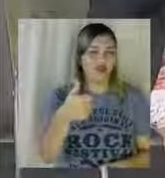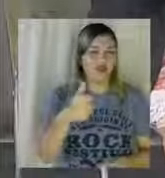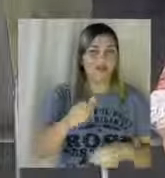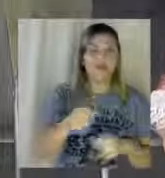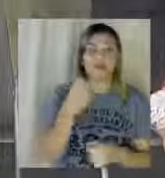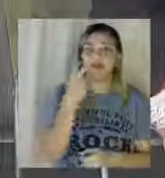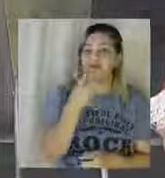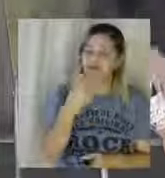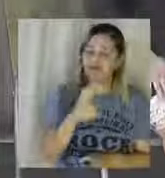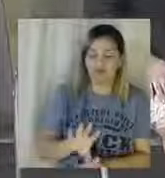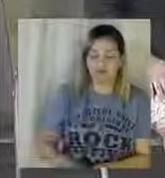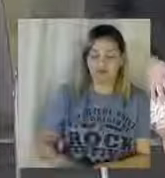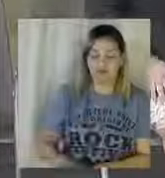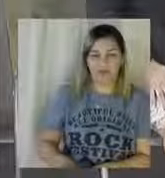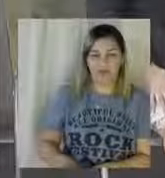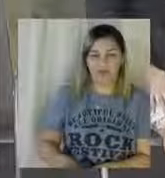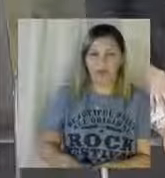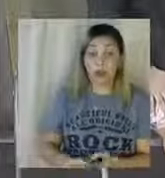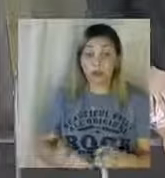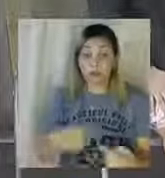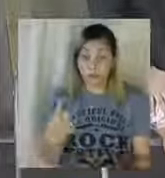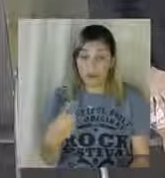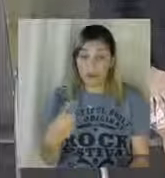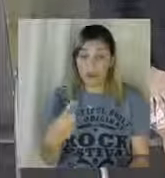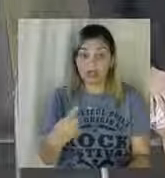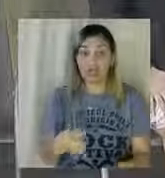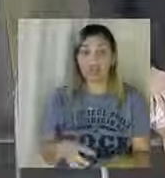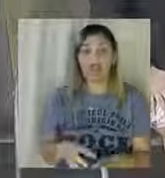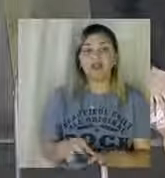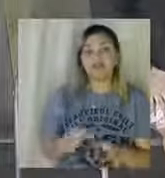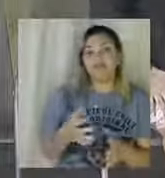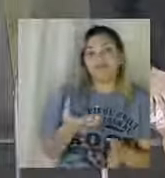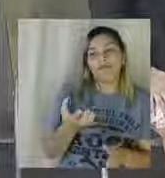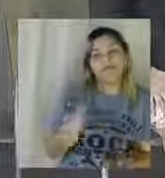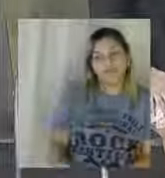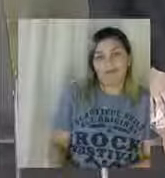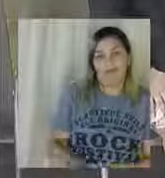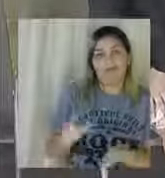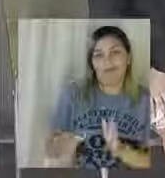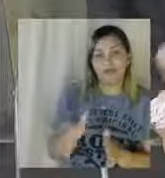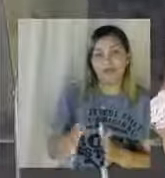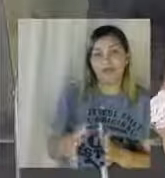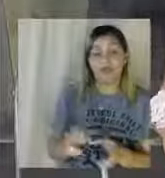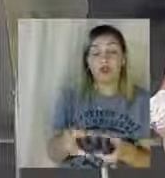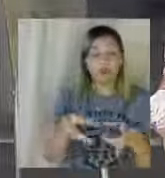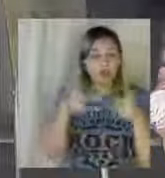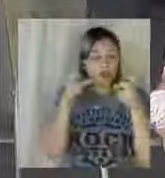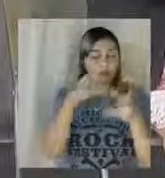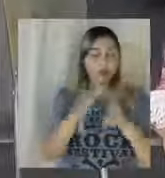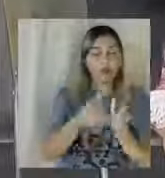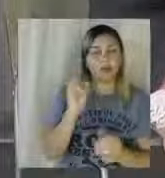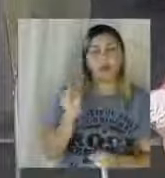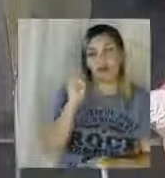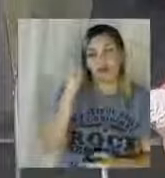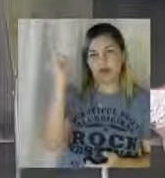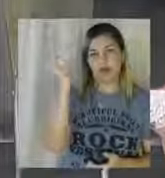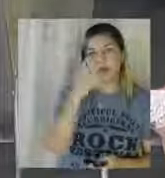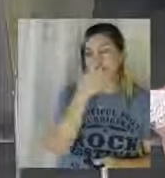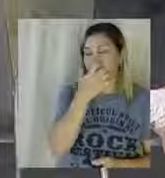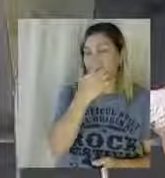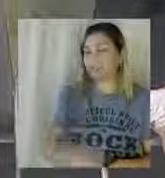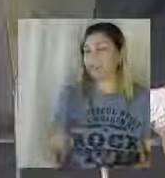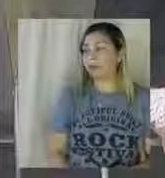a princípio? Sim. Por Libras. Não é? Sim. Fala da importância da família no